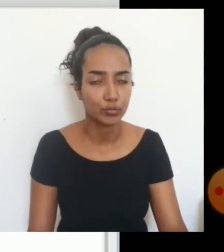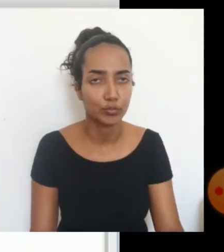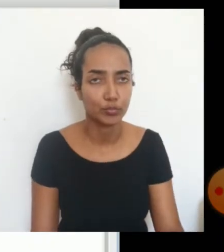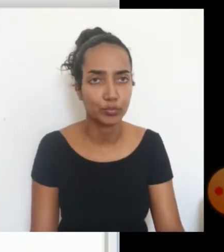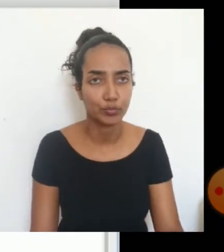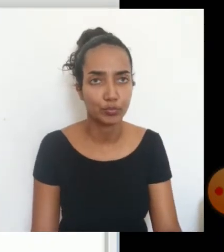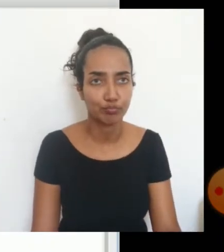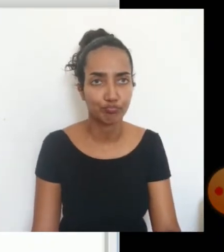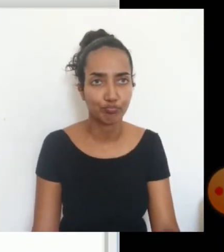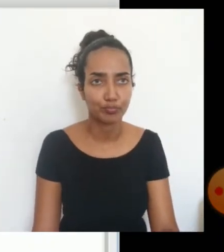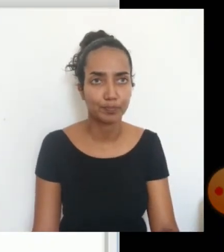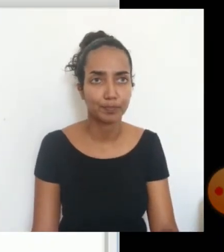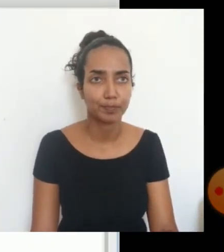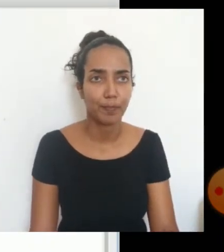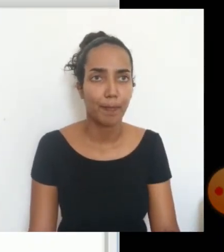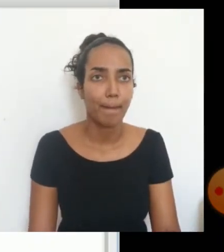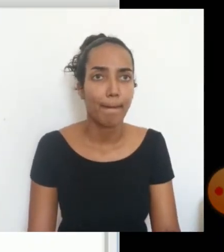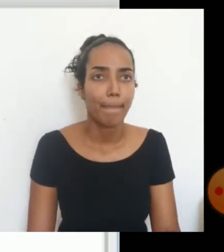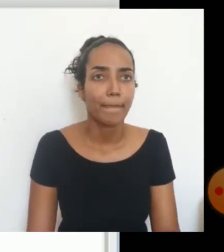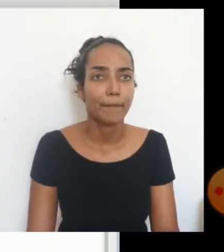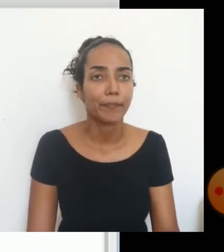e pedir para imprimir